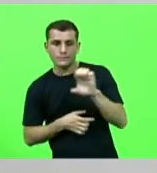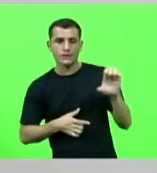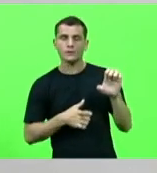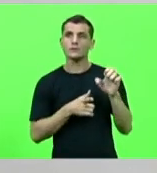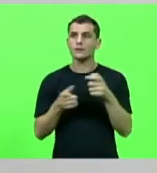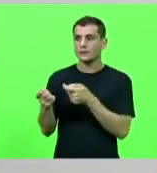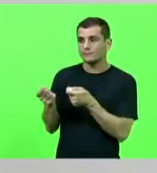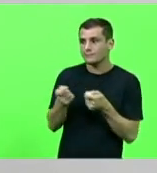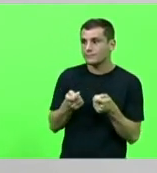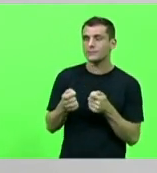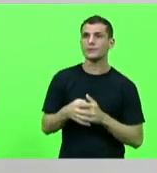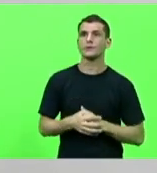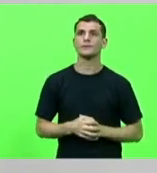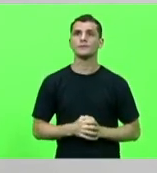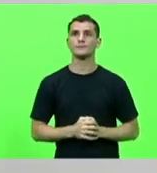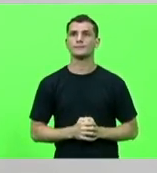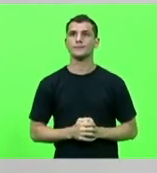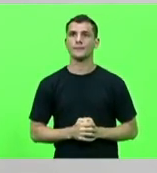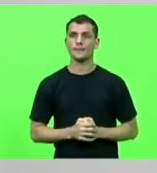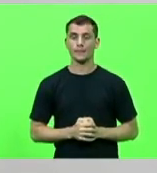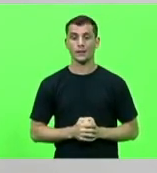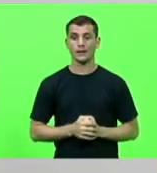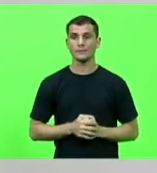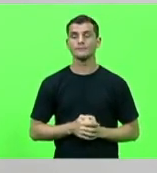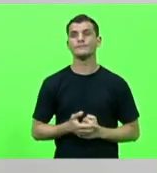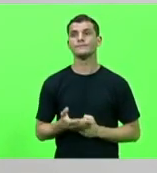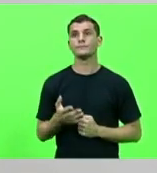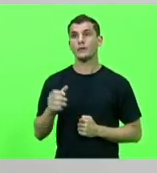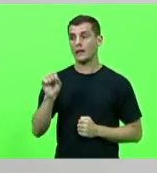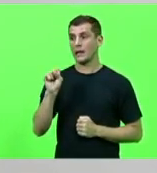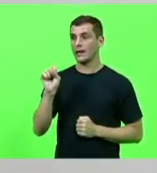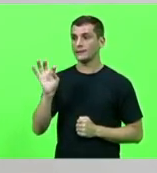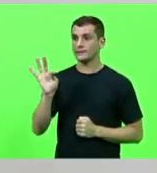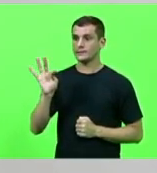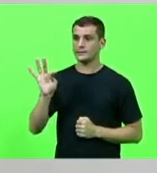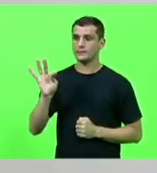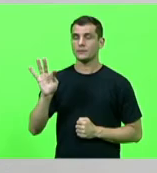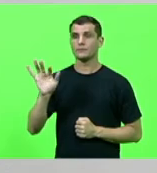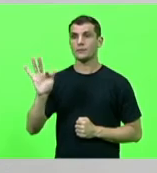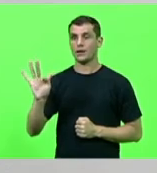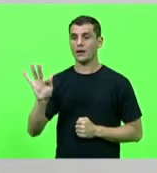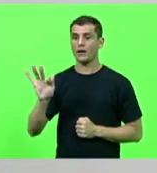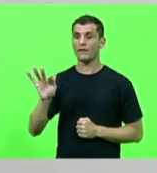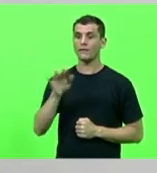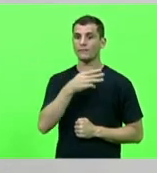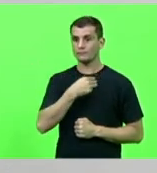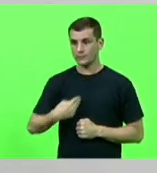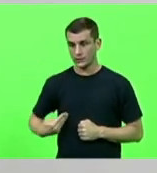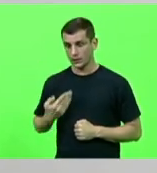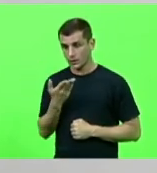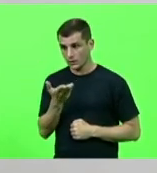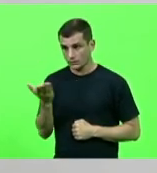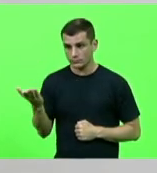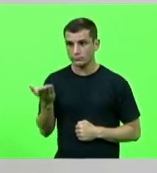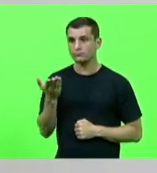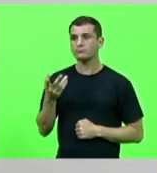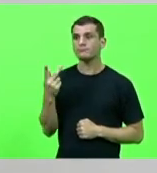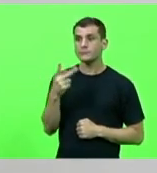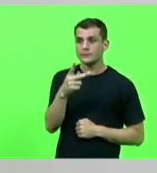Senhores ministros do Supremo Tribunal Federal, não são suas convicções que estão na